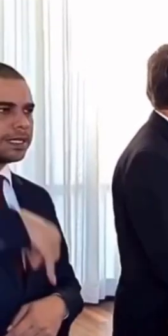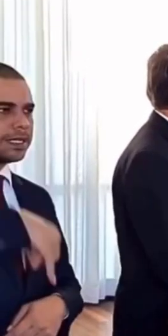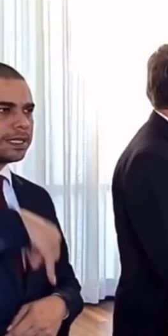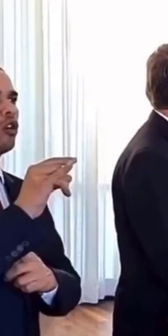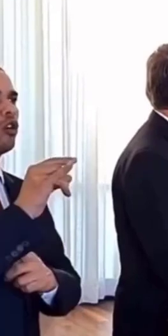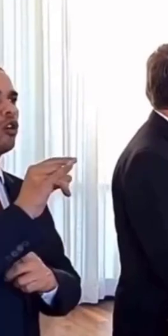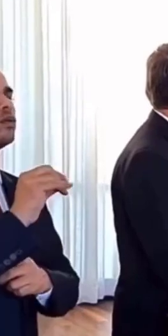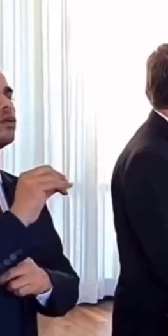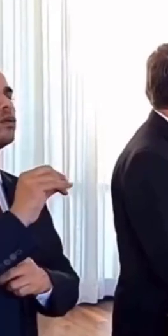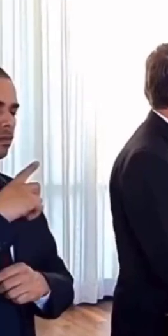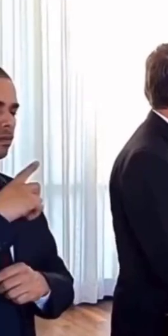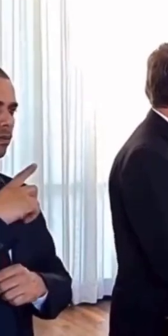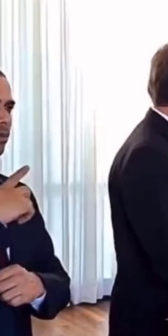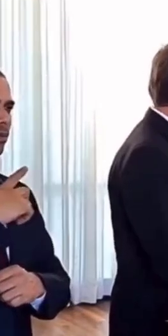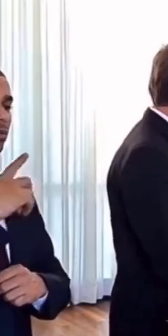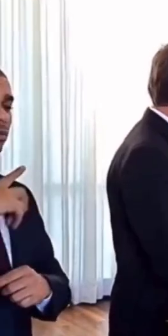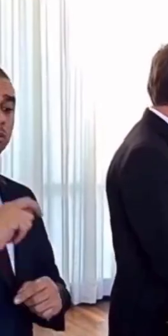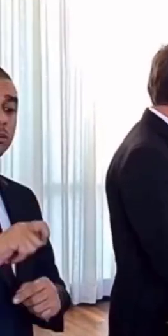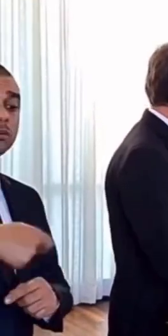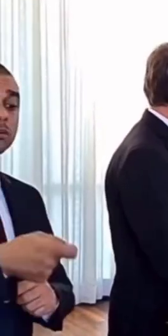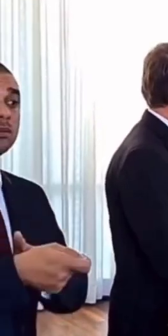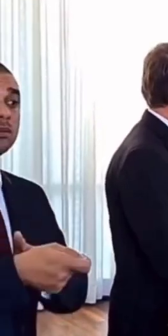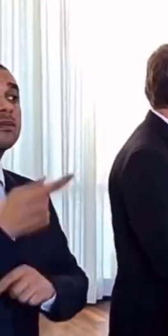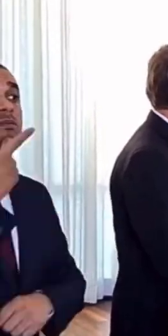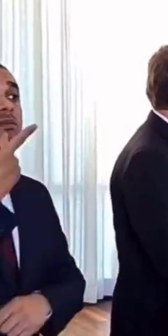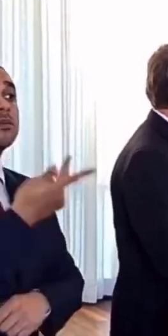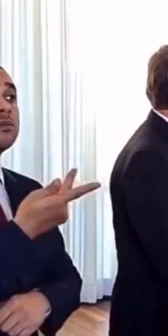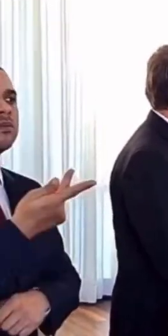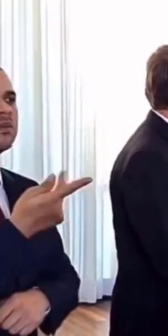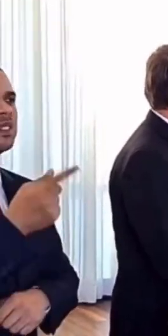orgulho de ser votado contra o fundo de pobreza.